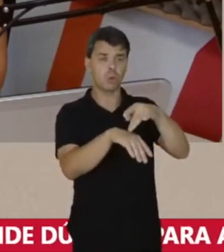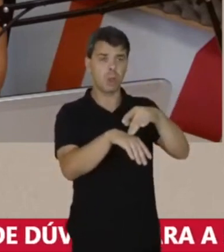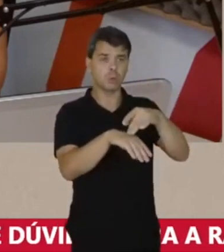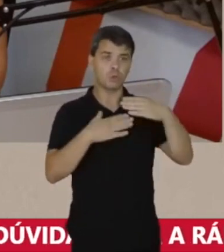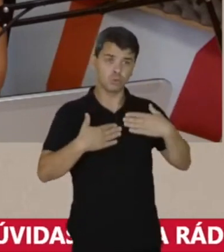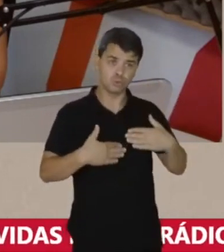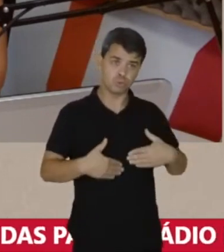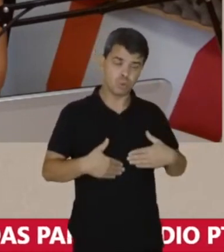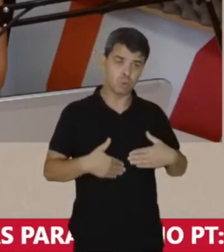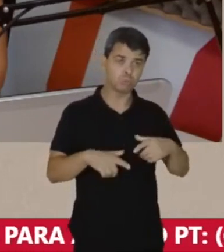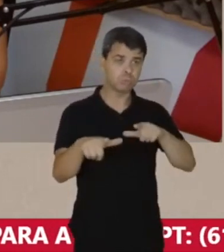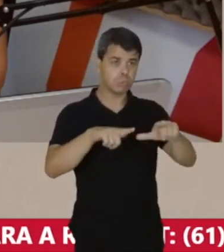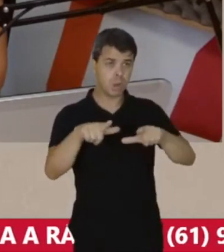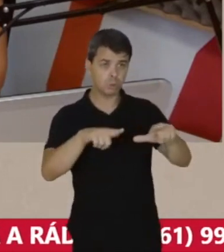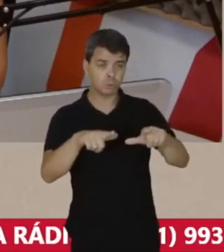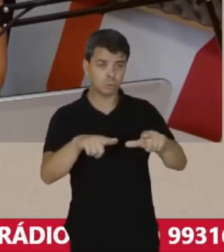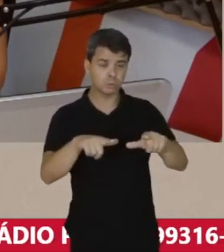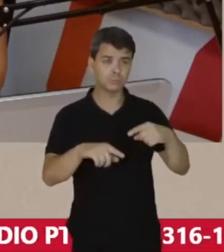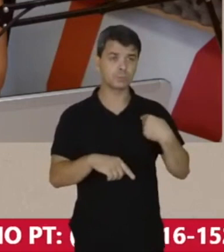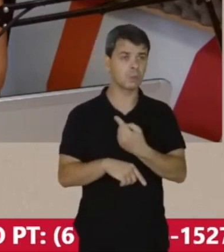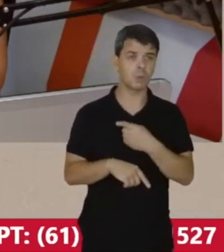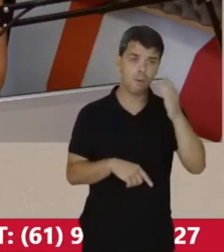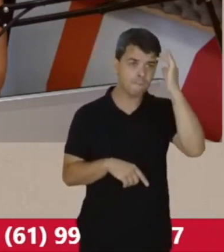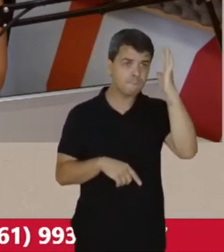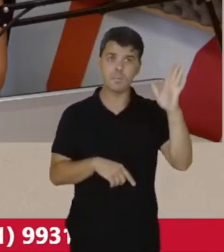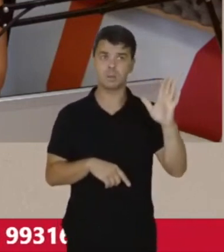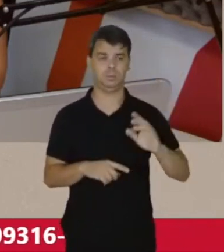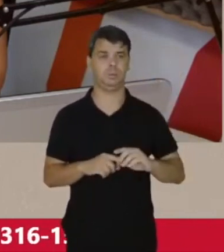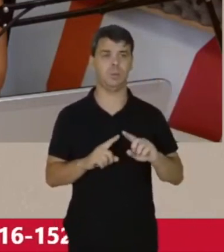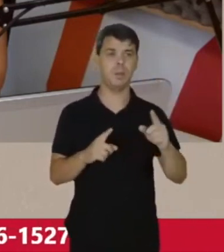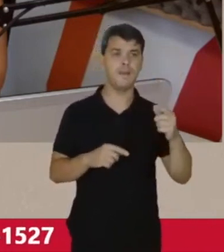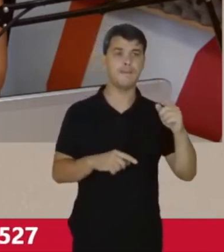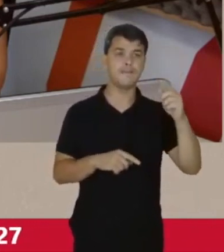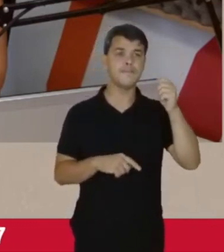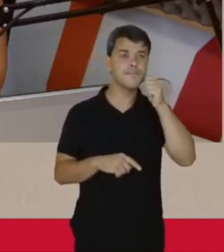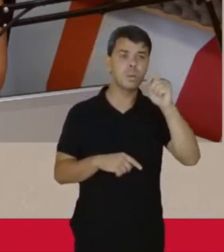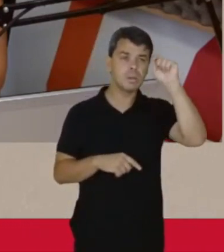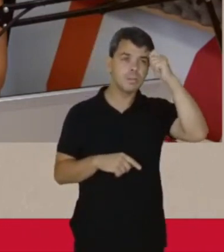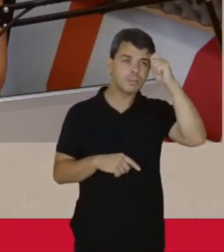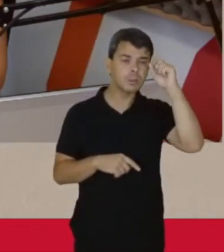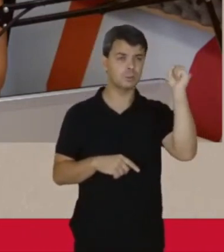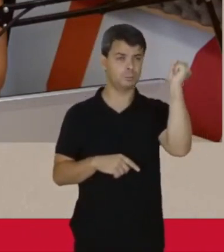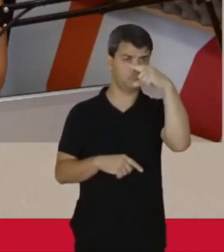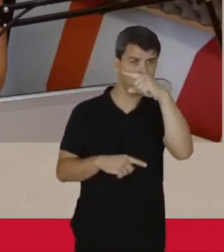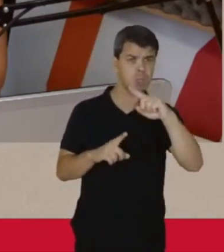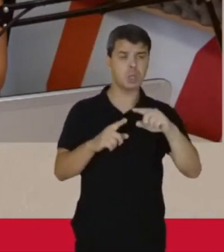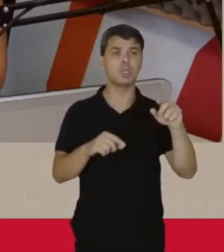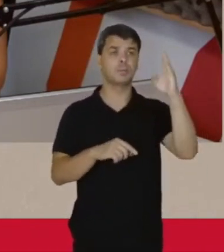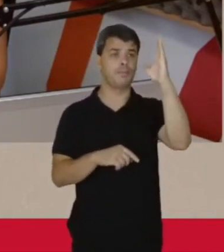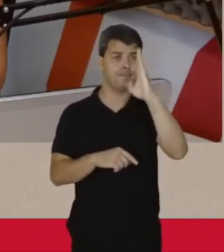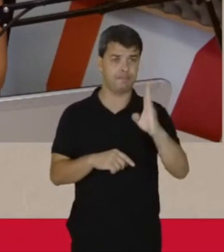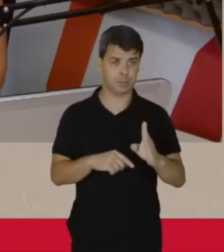também à disposição dessa luta, que a gente sabe que não é fácil, né? Mulheres negras têm muita dificuldade ainda nesse